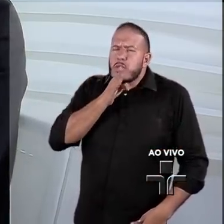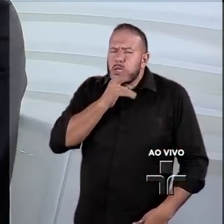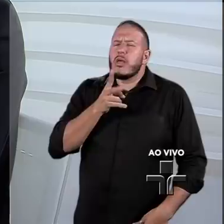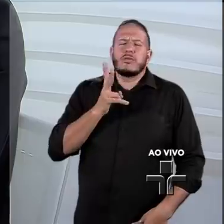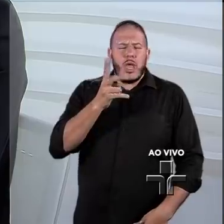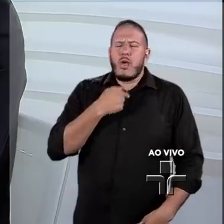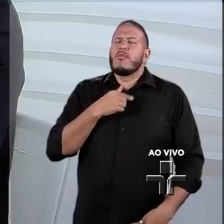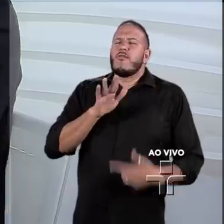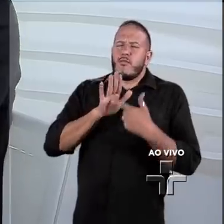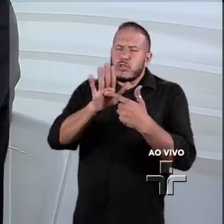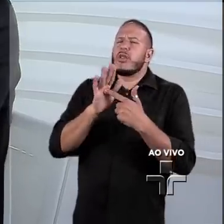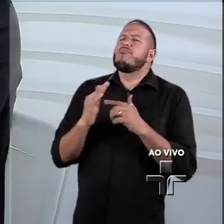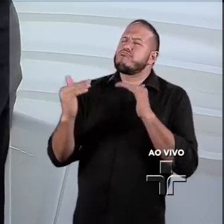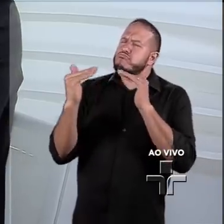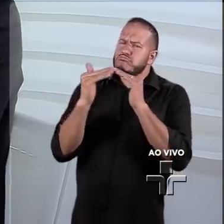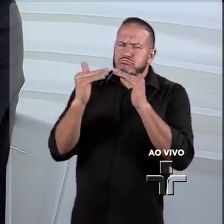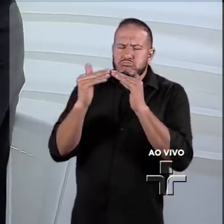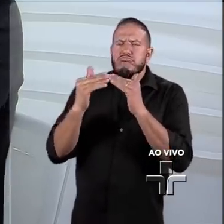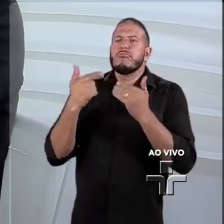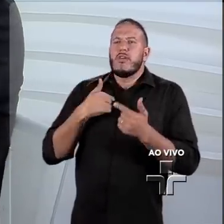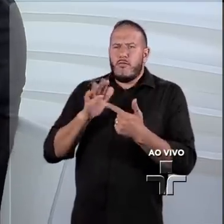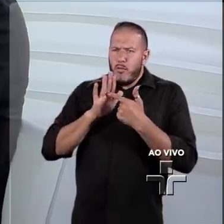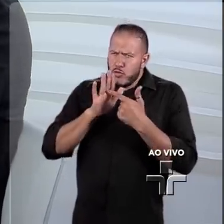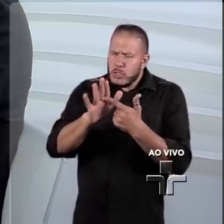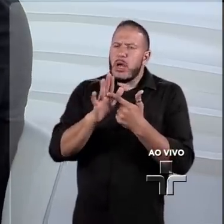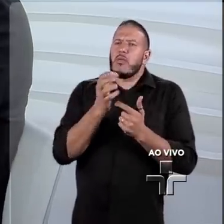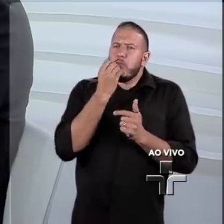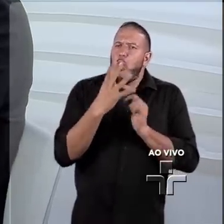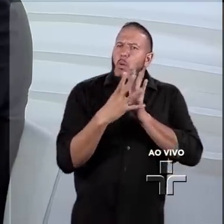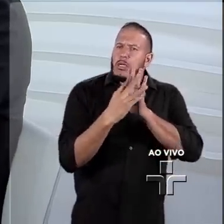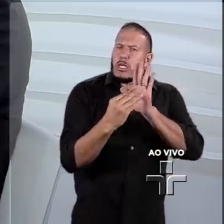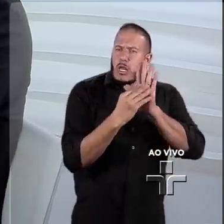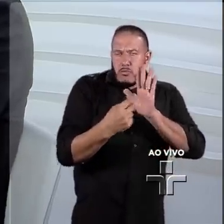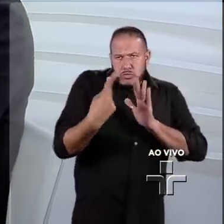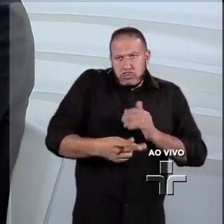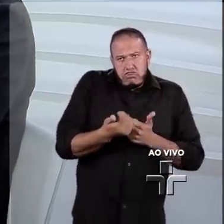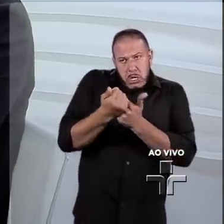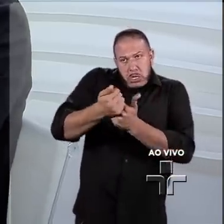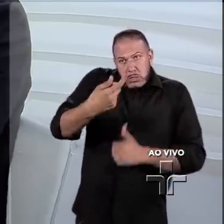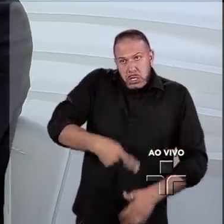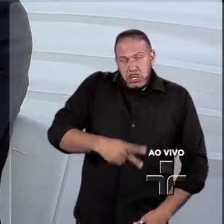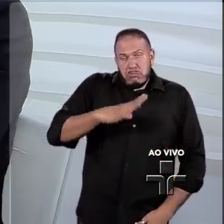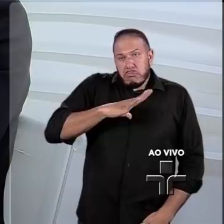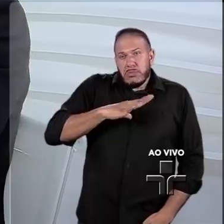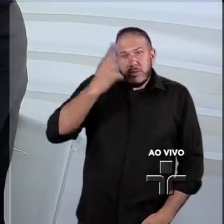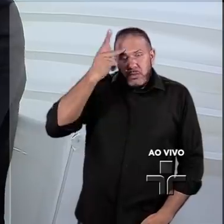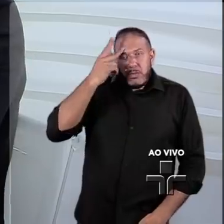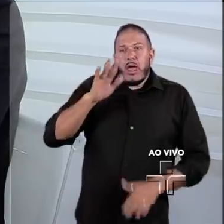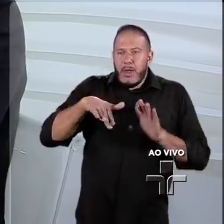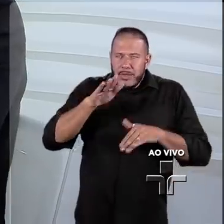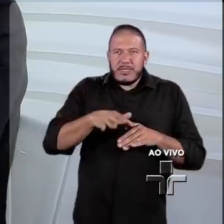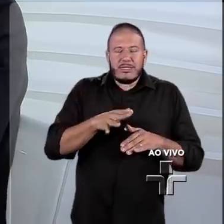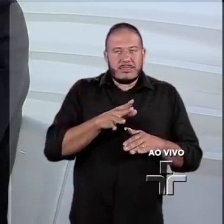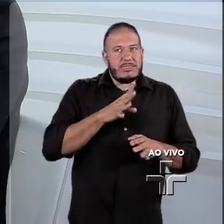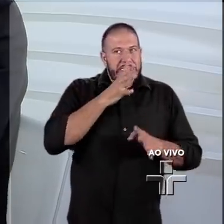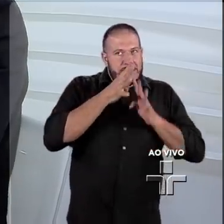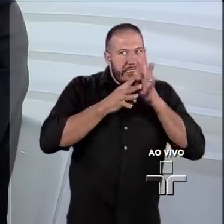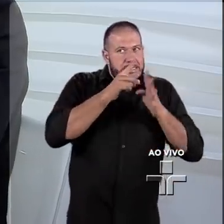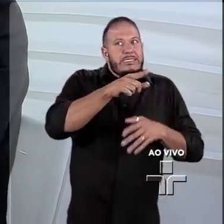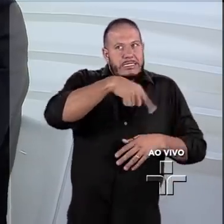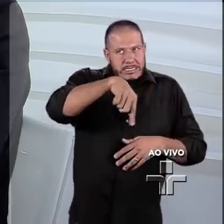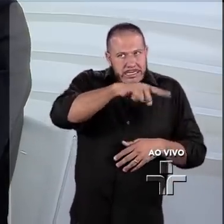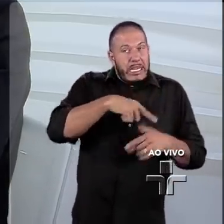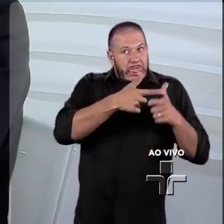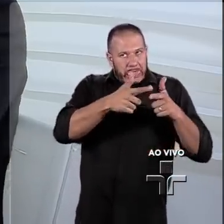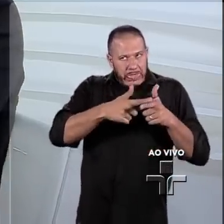manifestar favoravelmente e vou demonstrar, né, com um bom exemplo da cidade de São Paulo, que, apesar de você mexer em alguns vesperos, sem sombra de